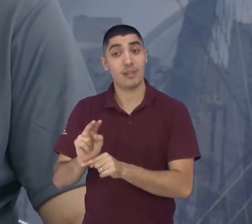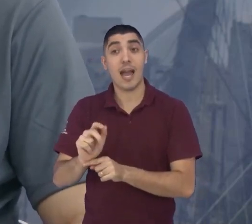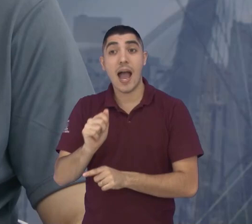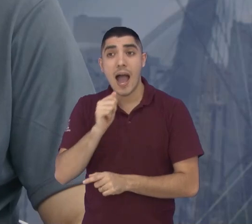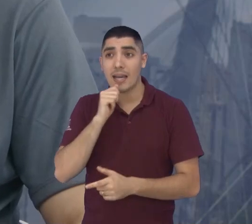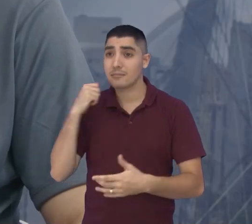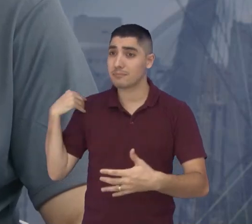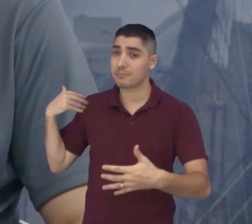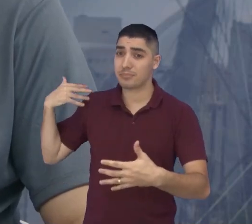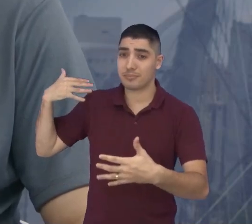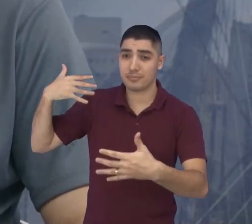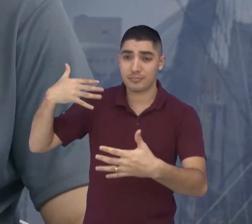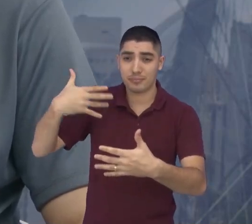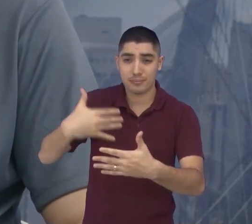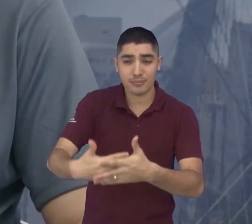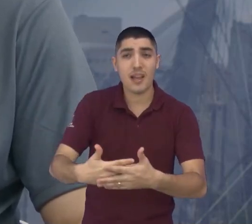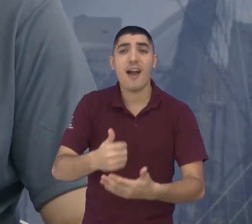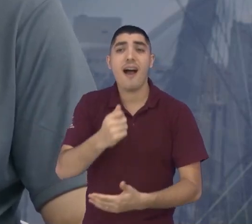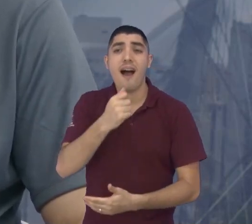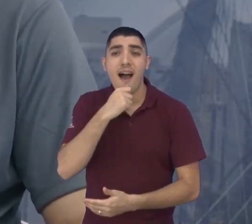Nós estamos gatinhando